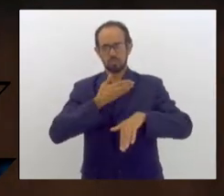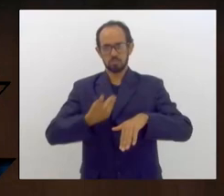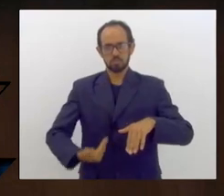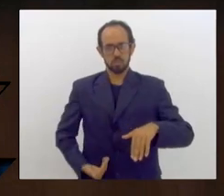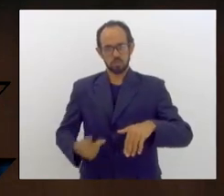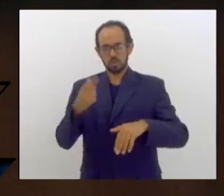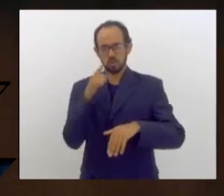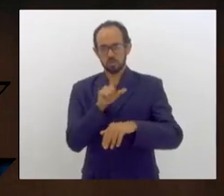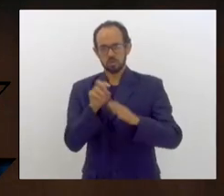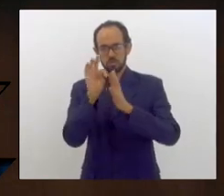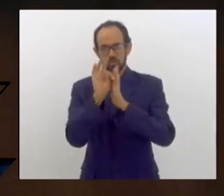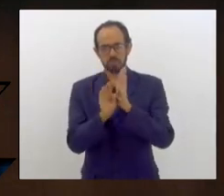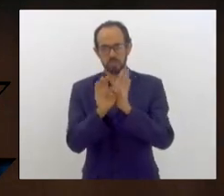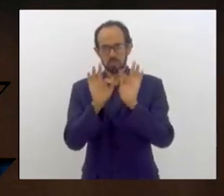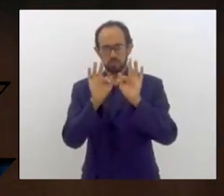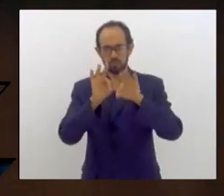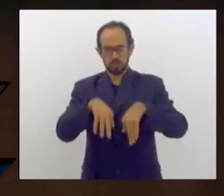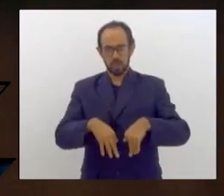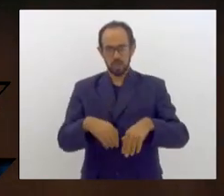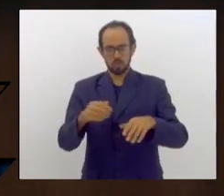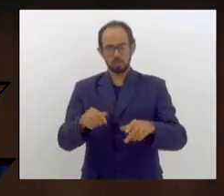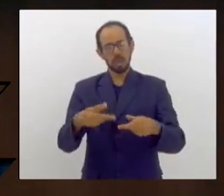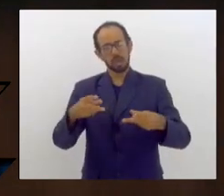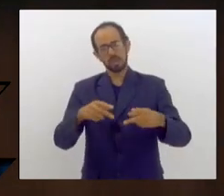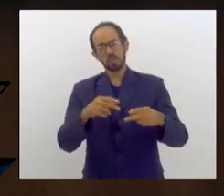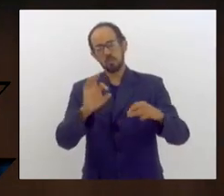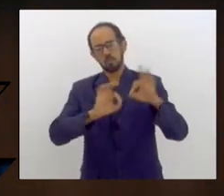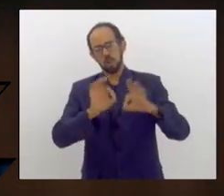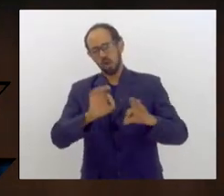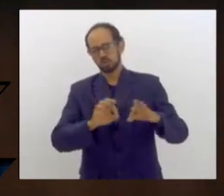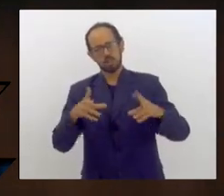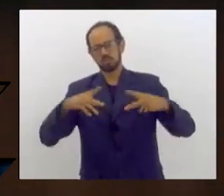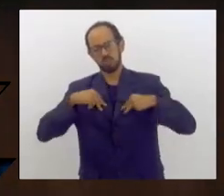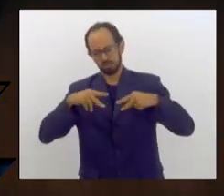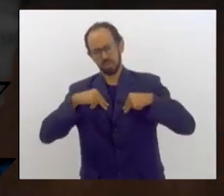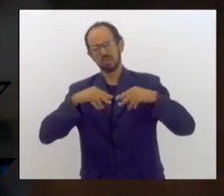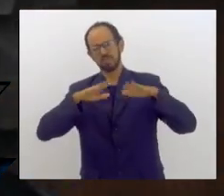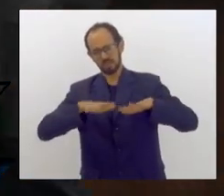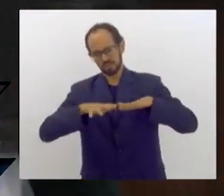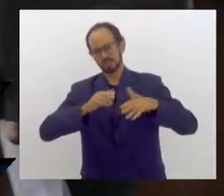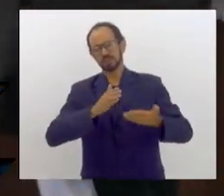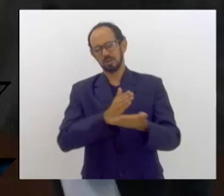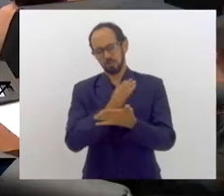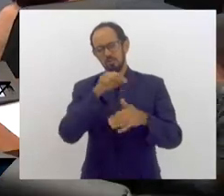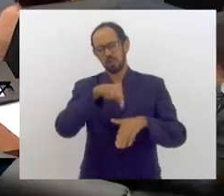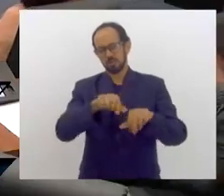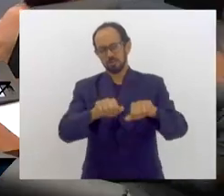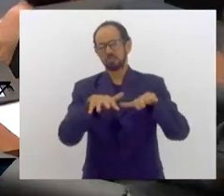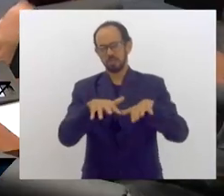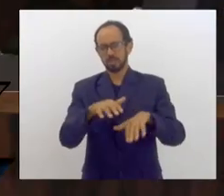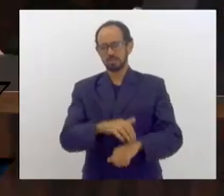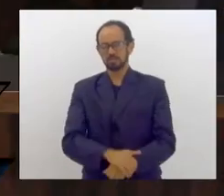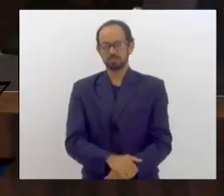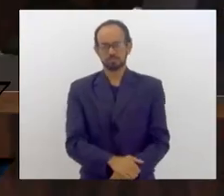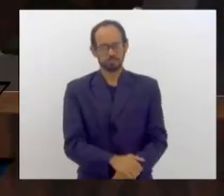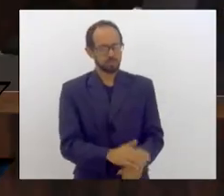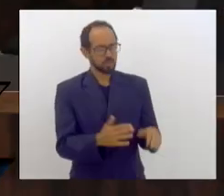da redação final do texto para que um projeto meritório como esse possa ir adiante e ser aprovado aqui no plenário. Obrigado, presidente. Parabéns